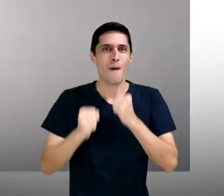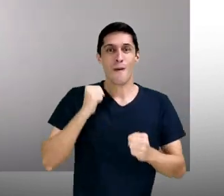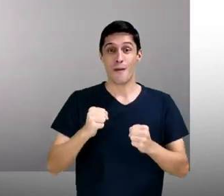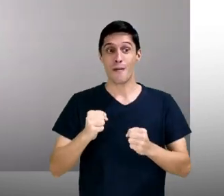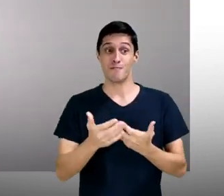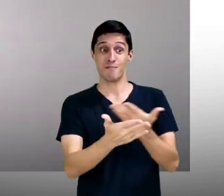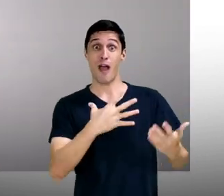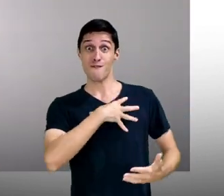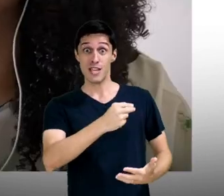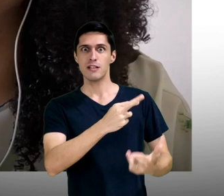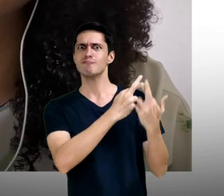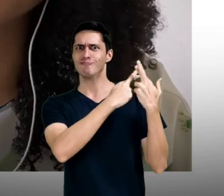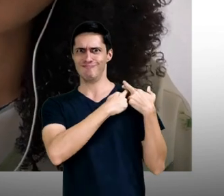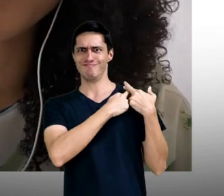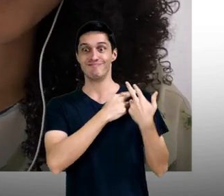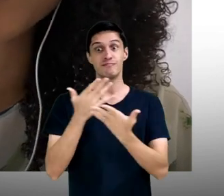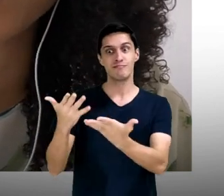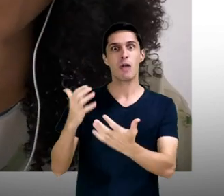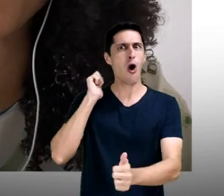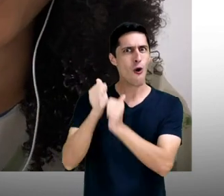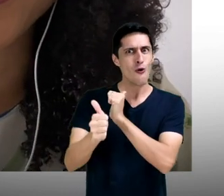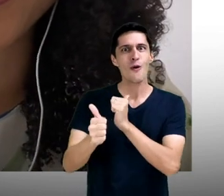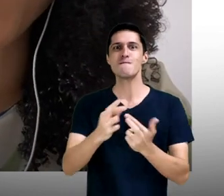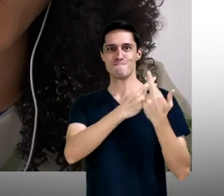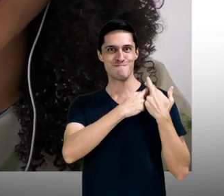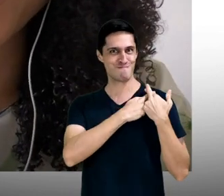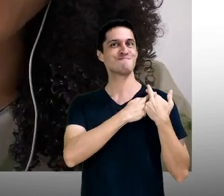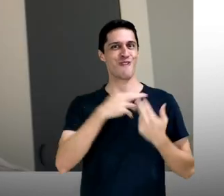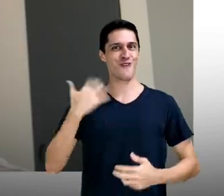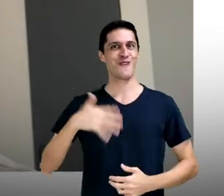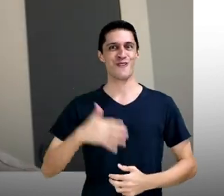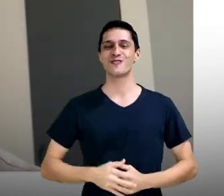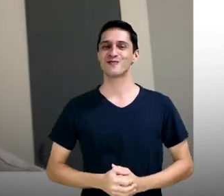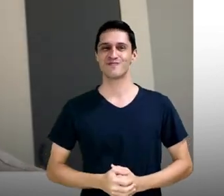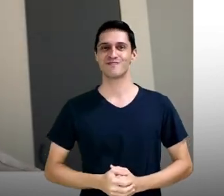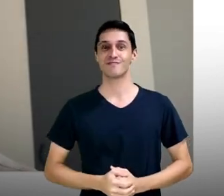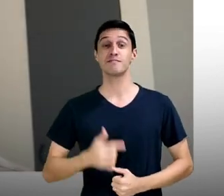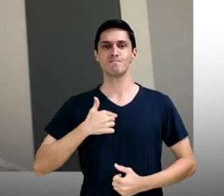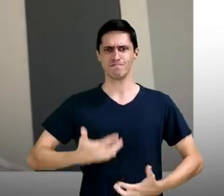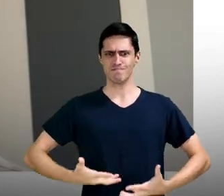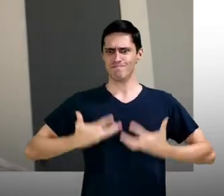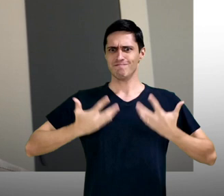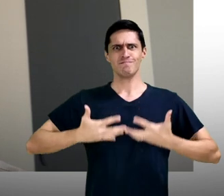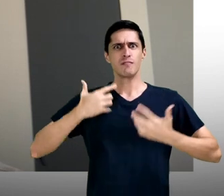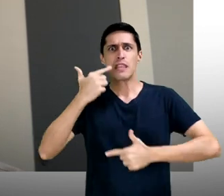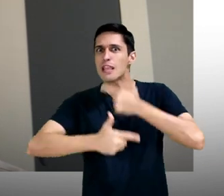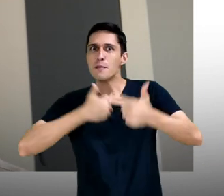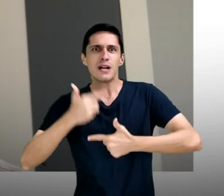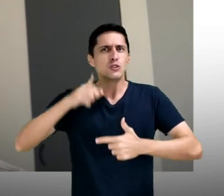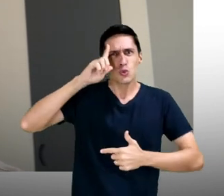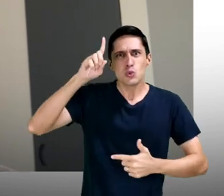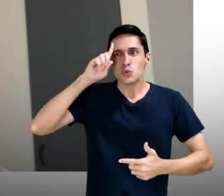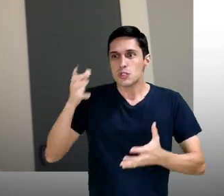e esse foi acho que talvez depois da Maternidade dos meus maiores desafios que me dá gás e trabalhar todo dia com um time